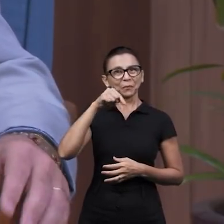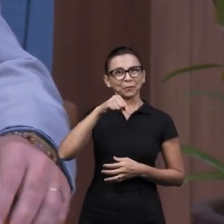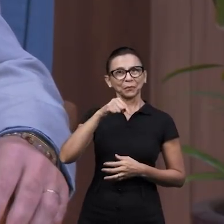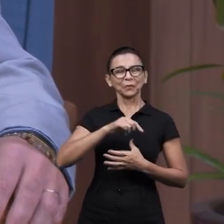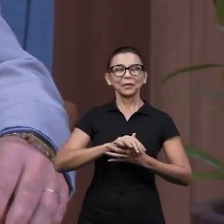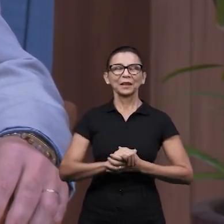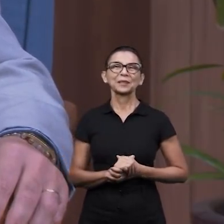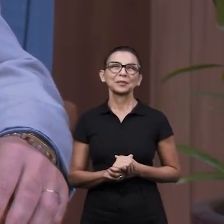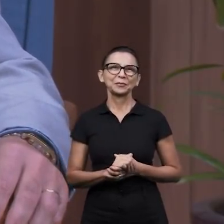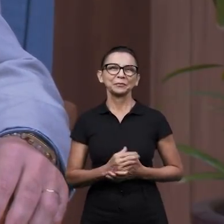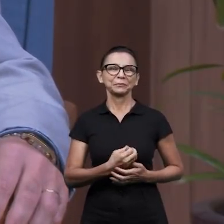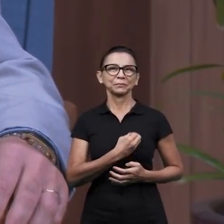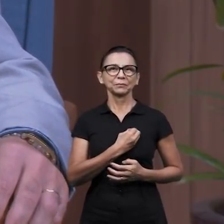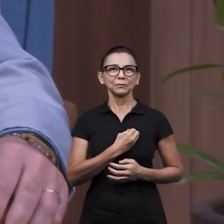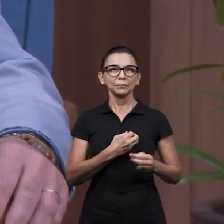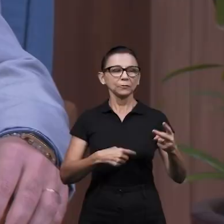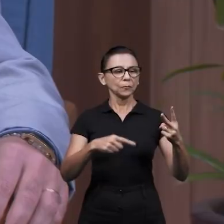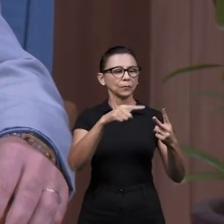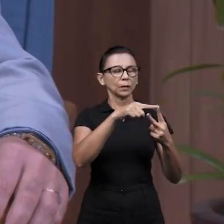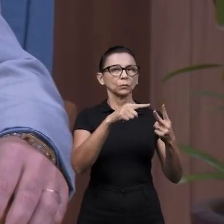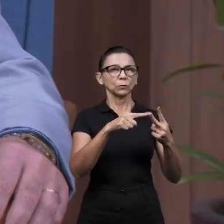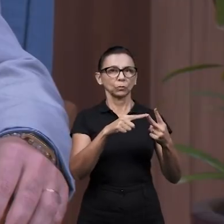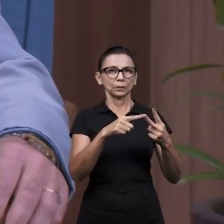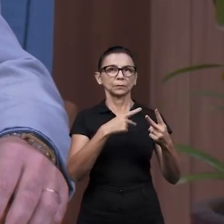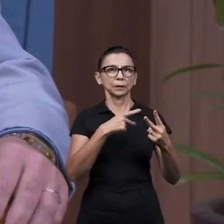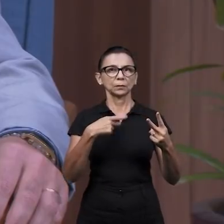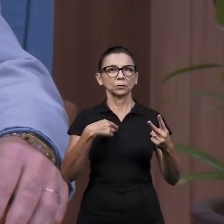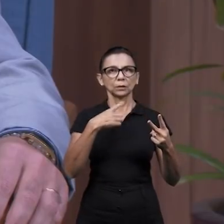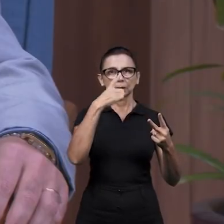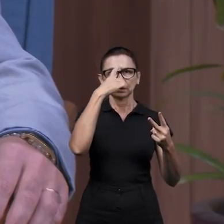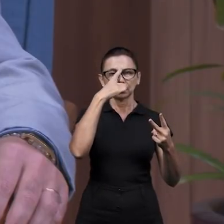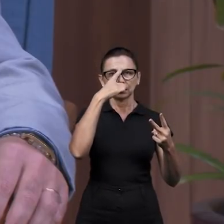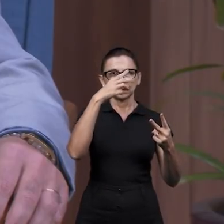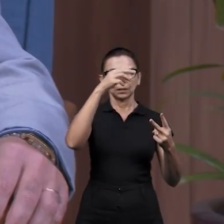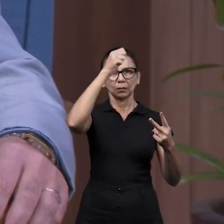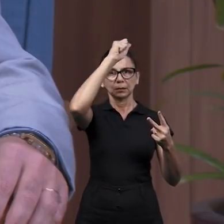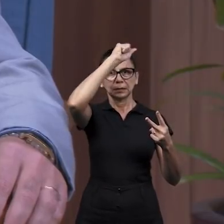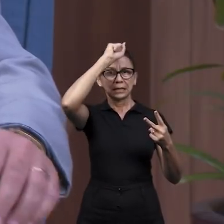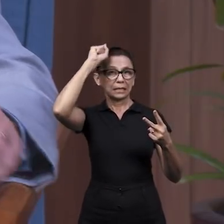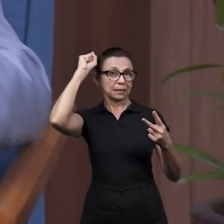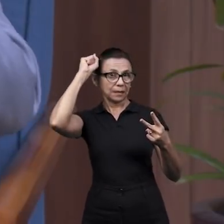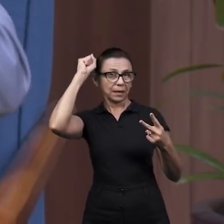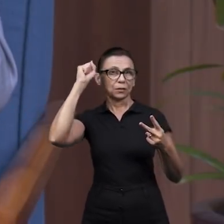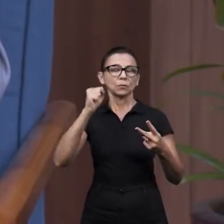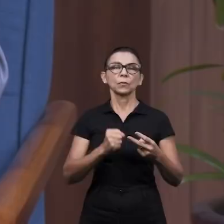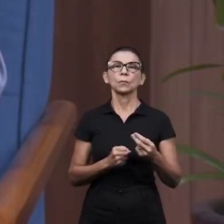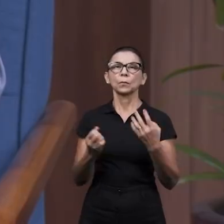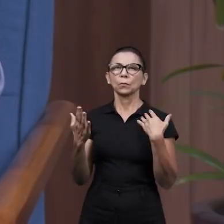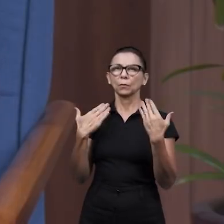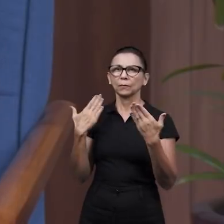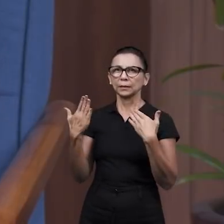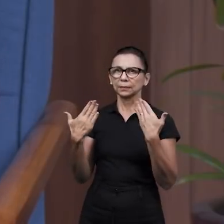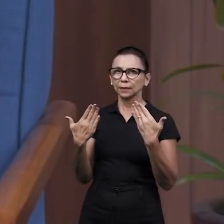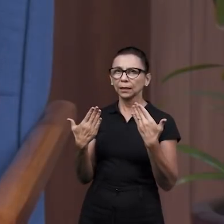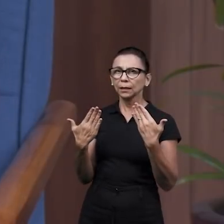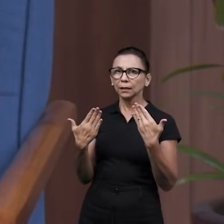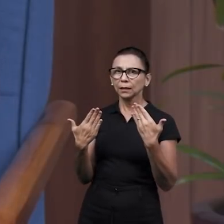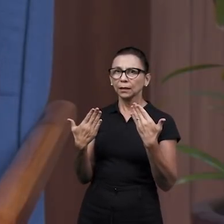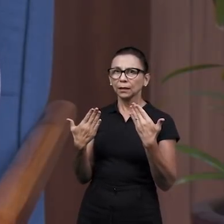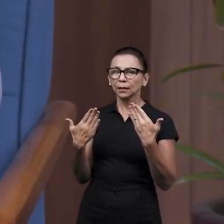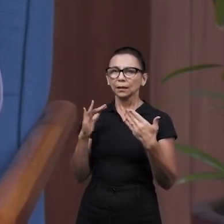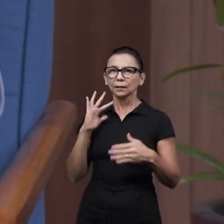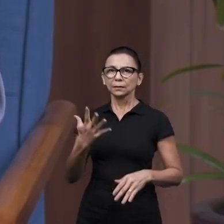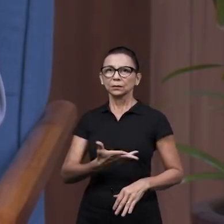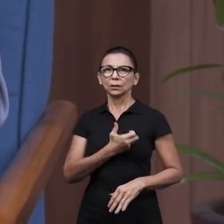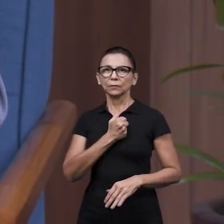Daniel Moreira e Sérgio Souza para conversarmos sobre o projeto de salvação de Deus e o papel da igreja em nossos dias para